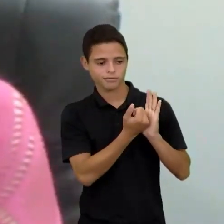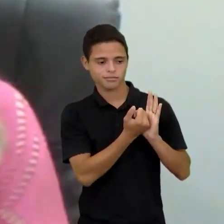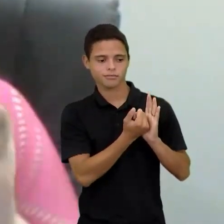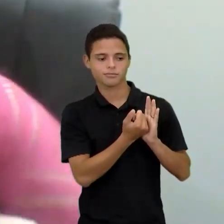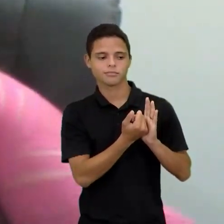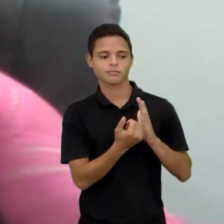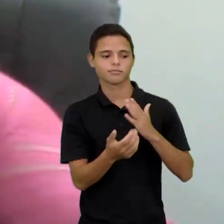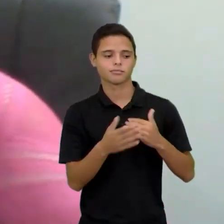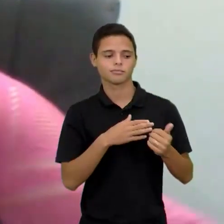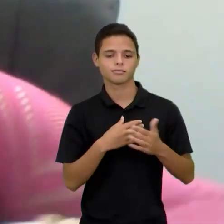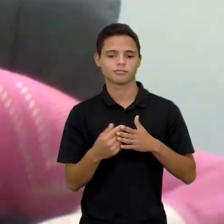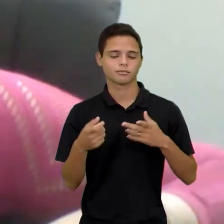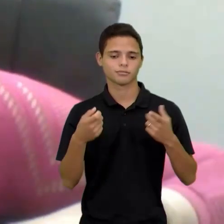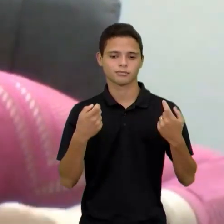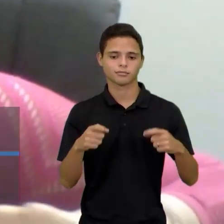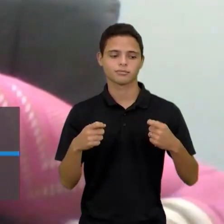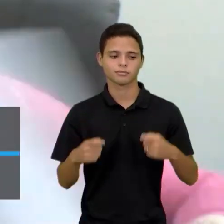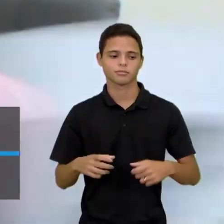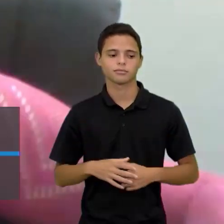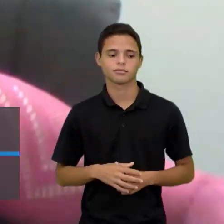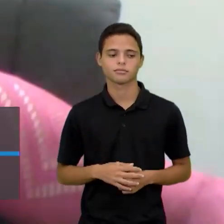bom?